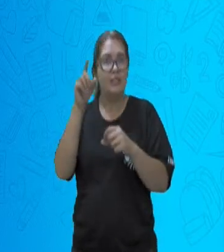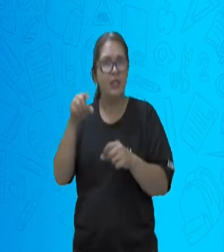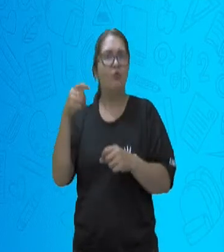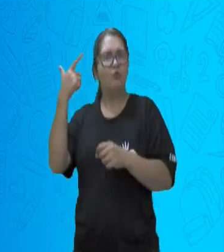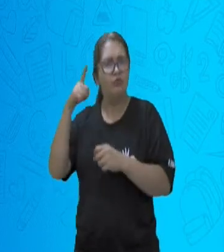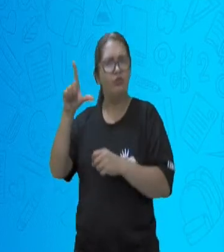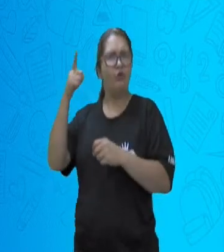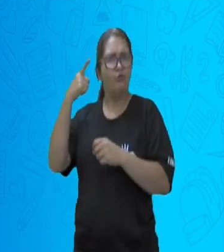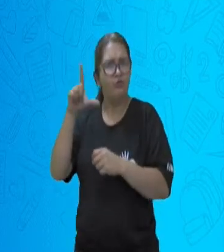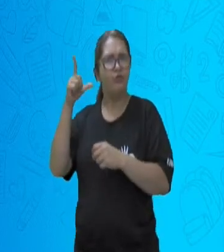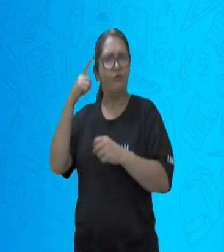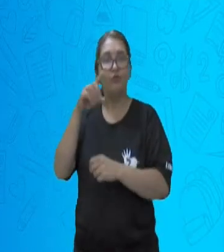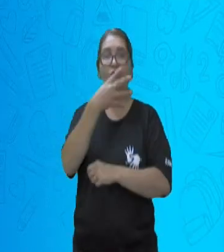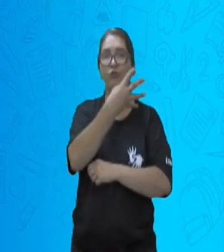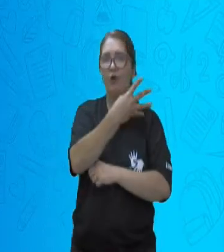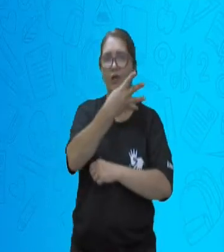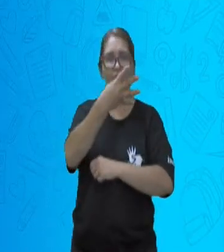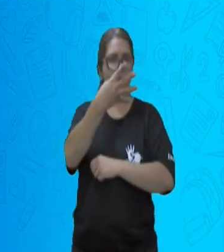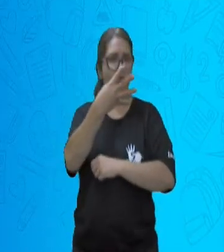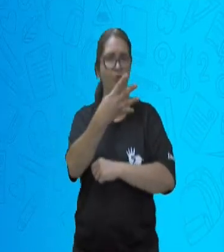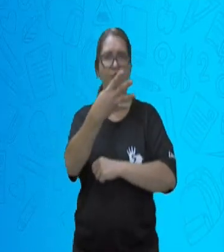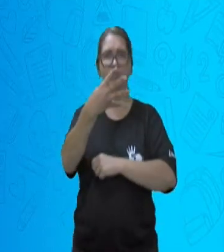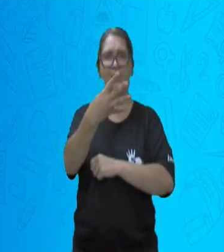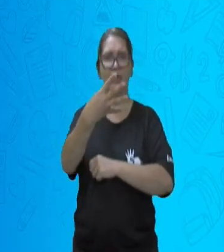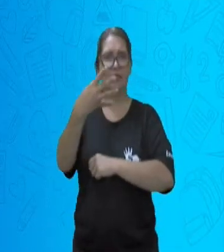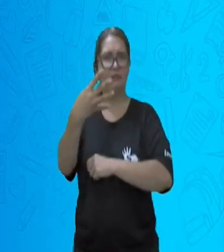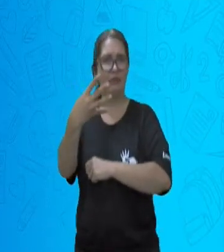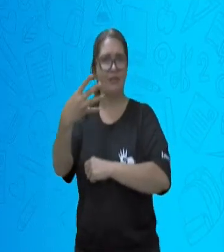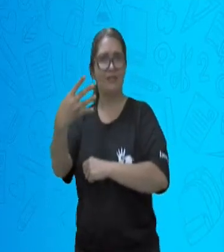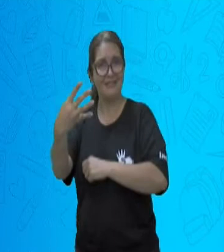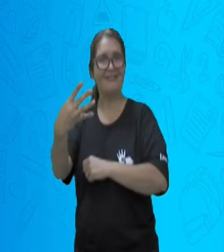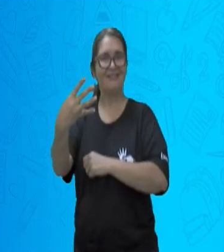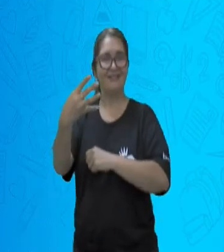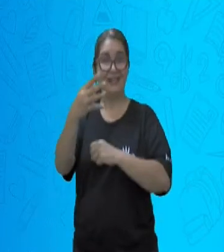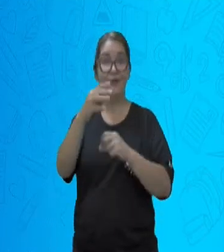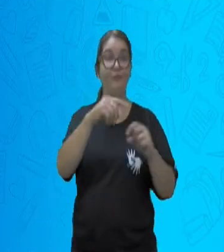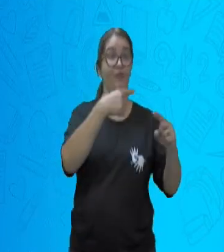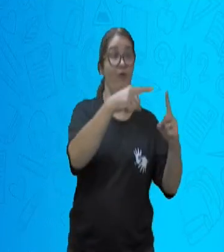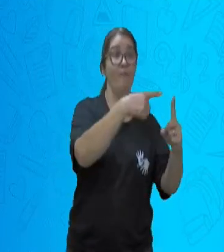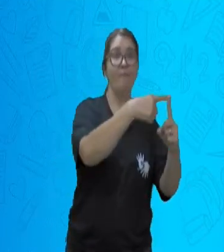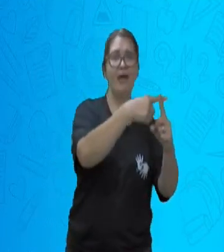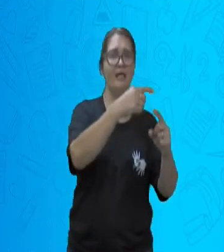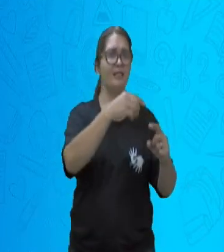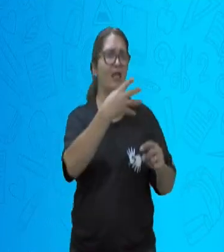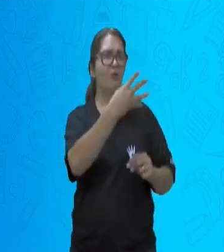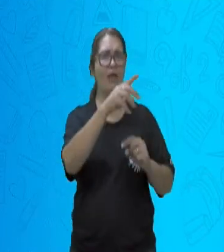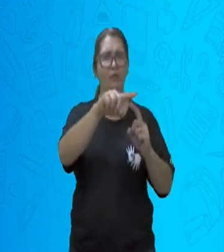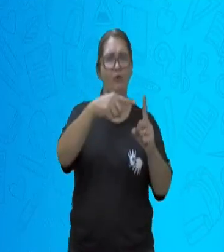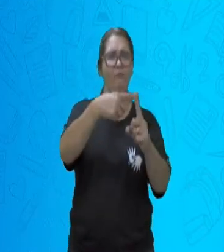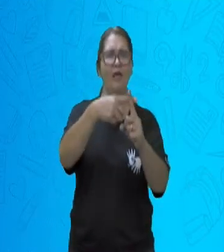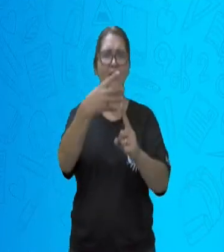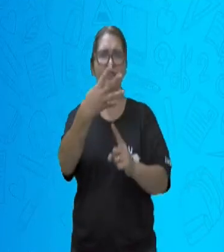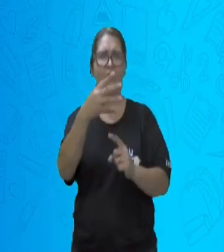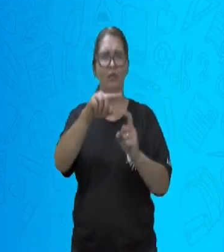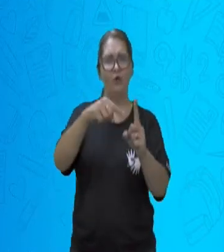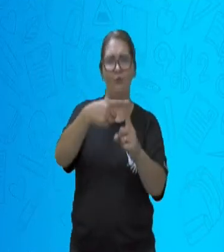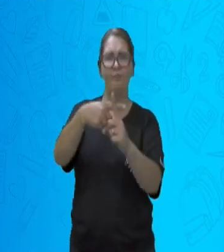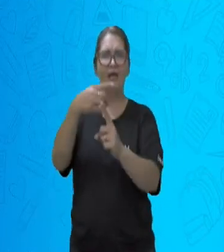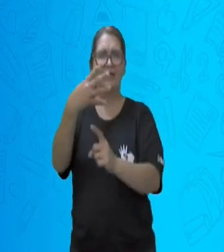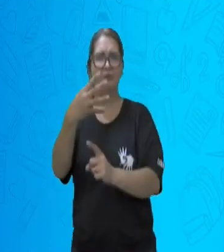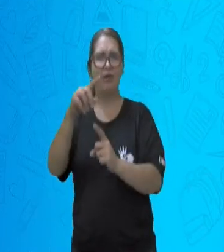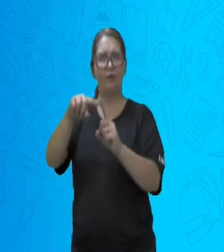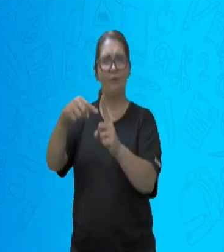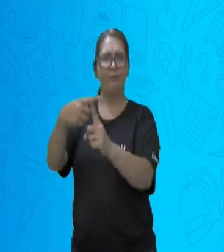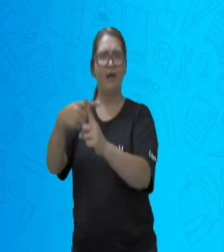5 vezes 4, não é? A gente tem aqui, 5 vezes o número 4. Ficou